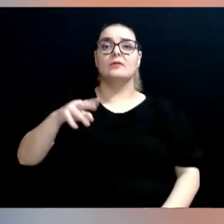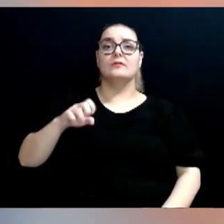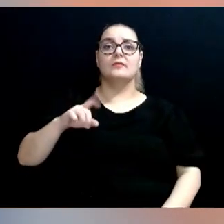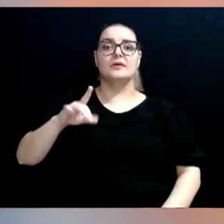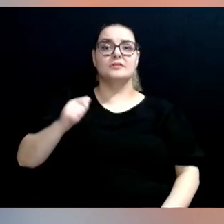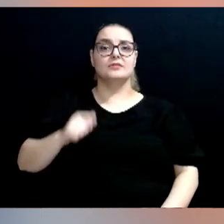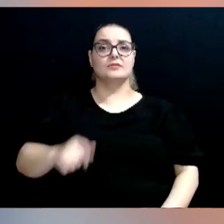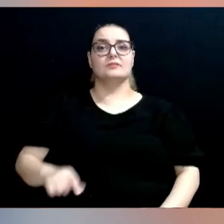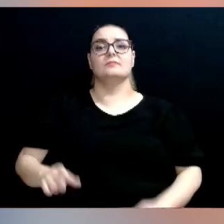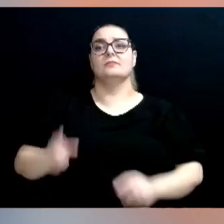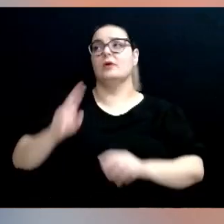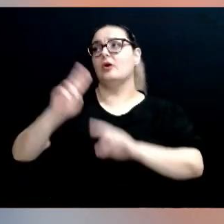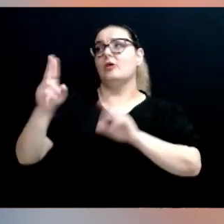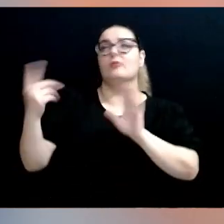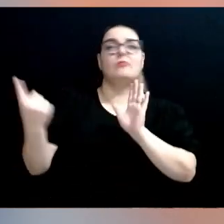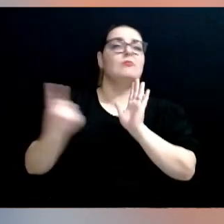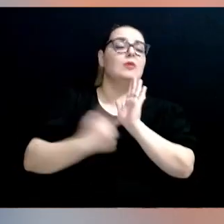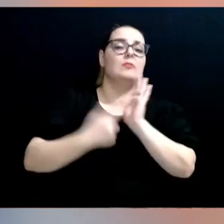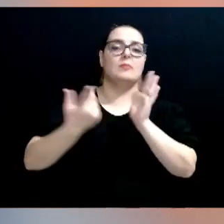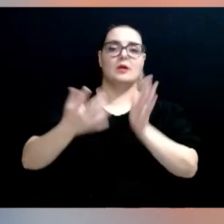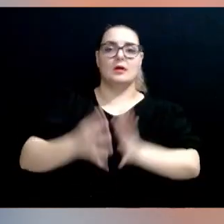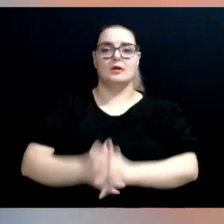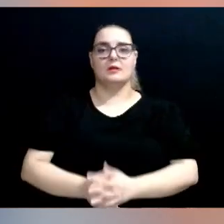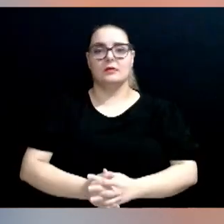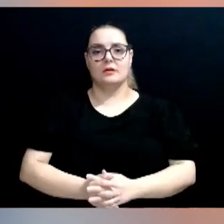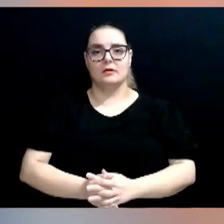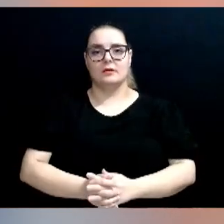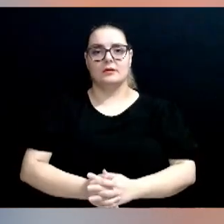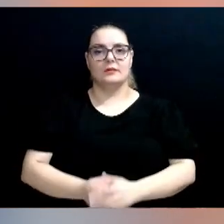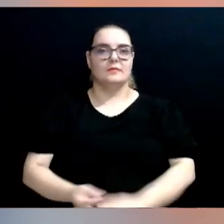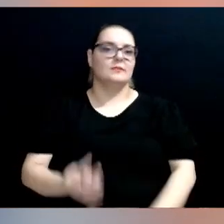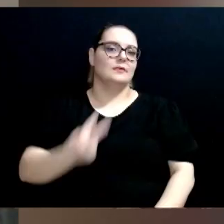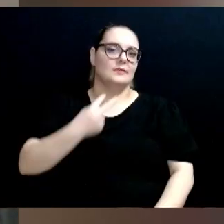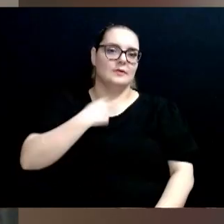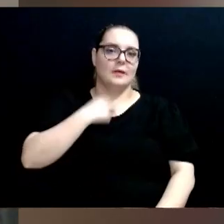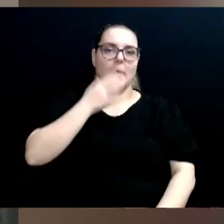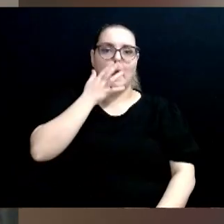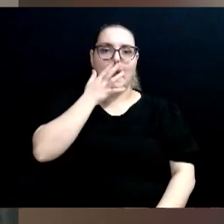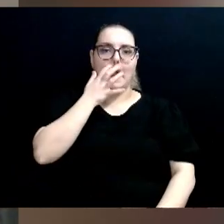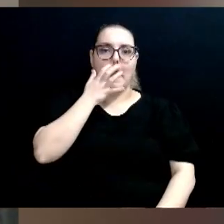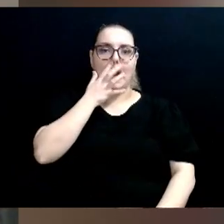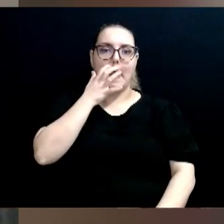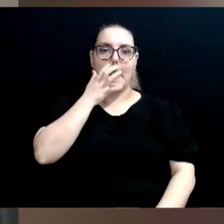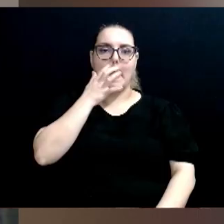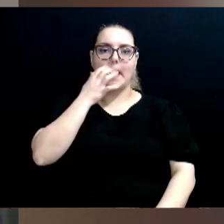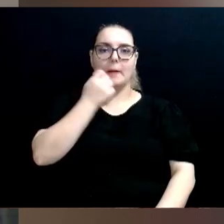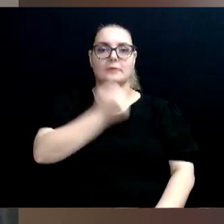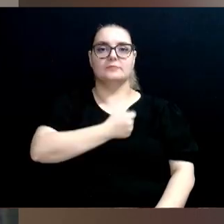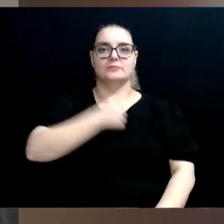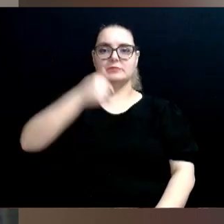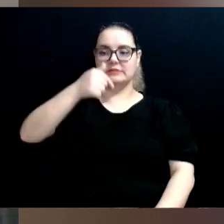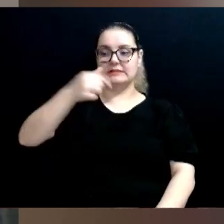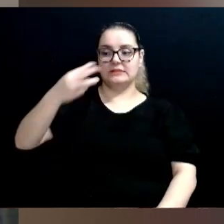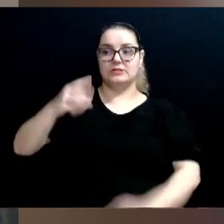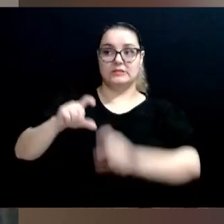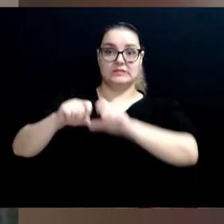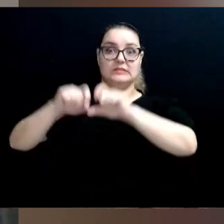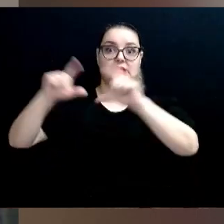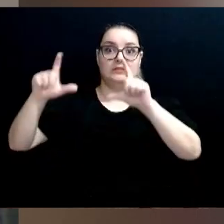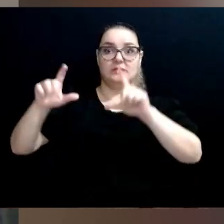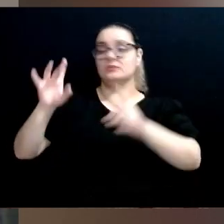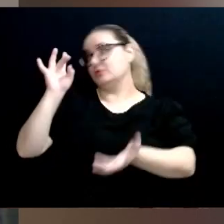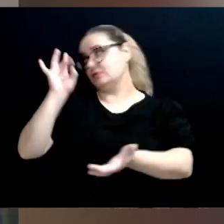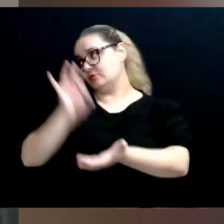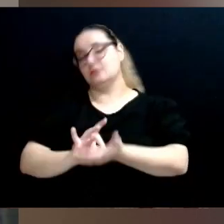linda, como que eu vou colocar uma fachada com um nome e um logotipo? Eu falei, não posso. E o